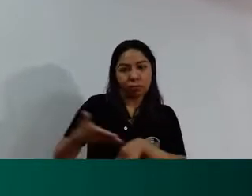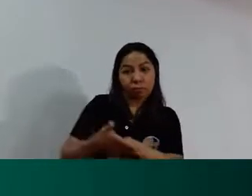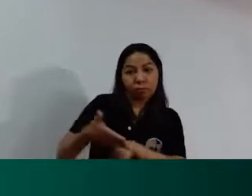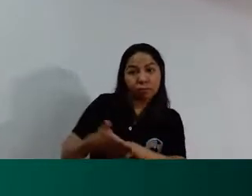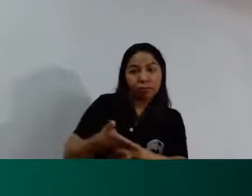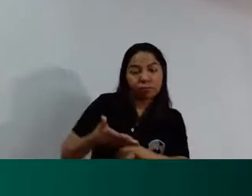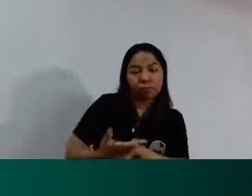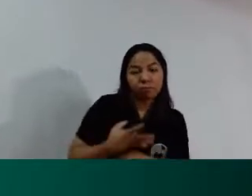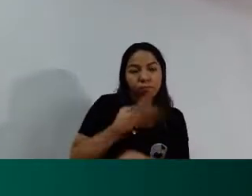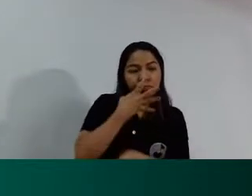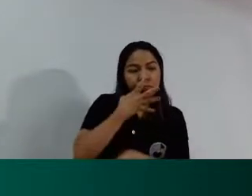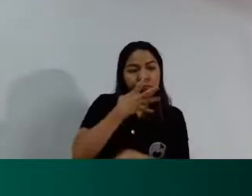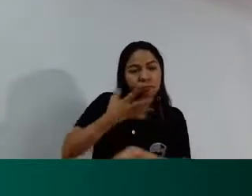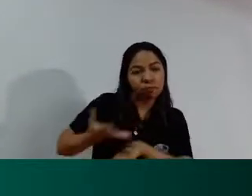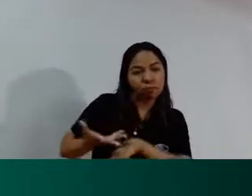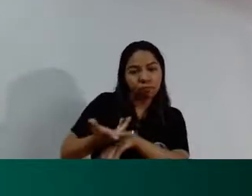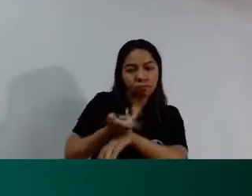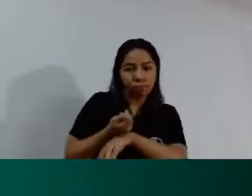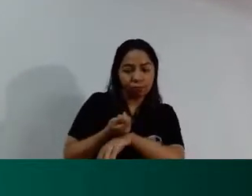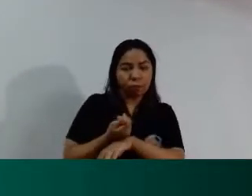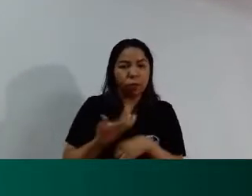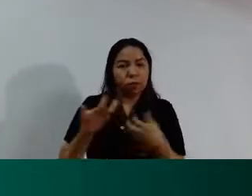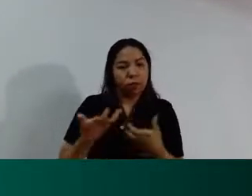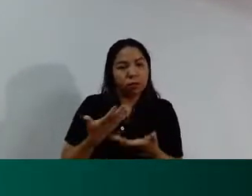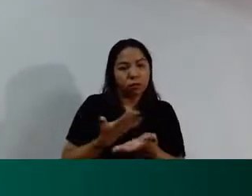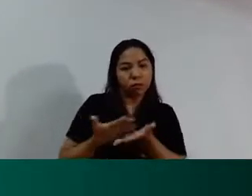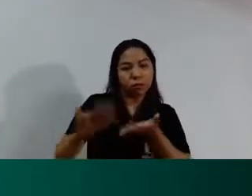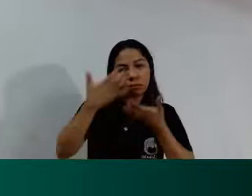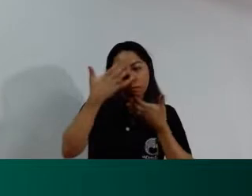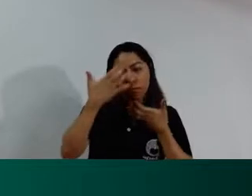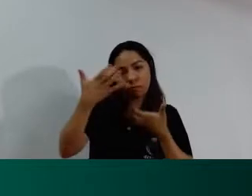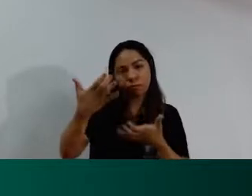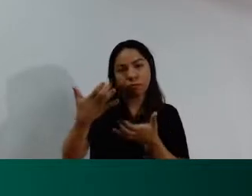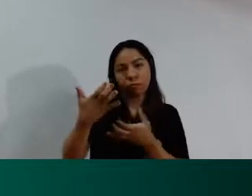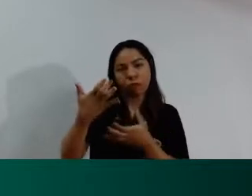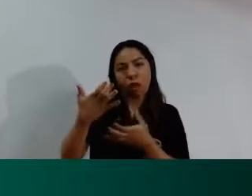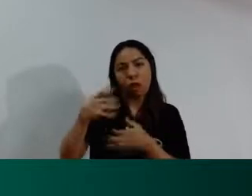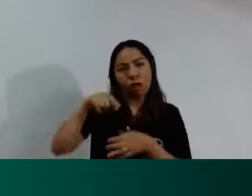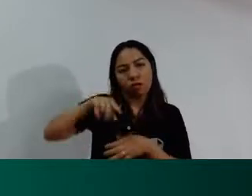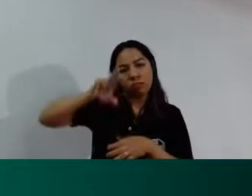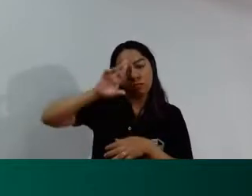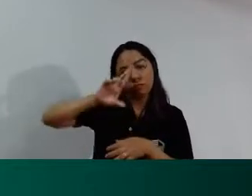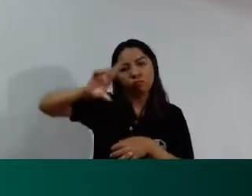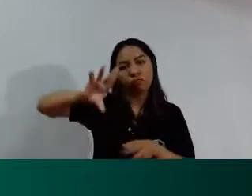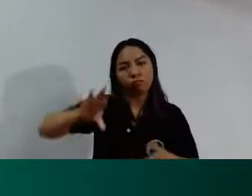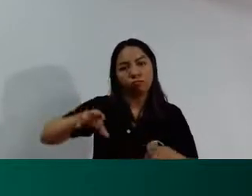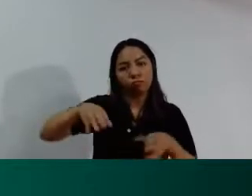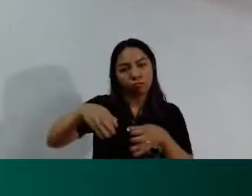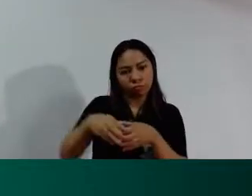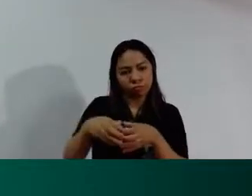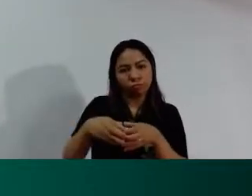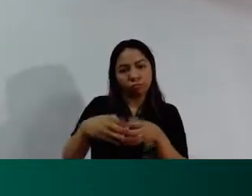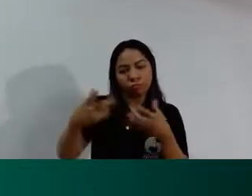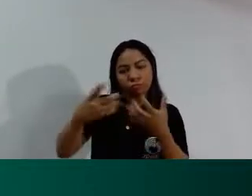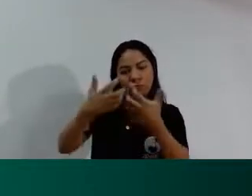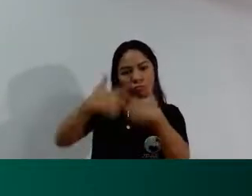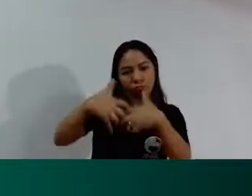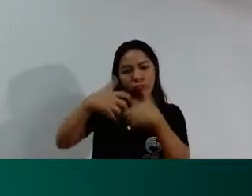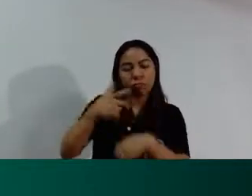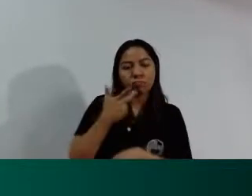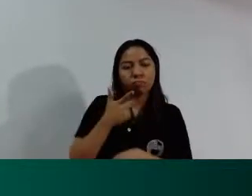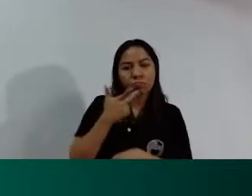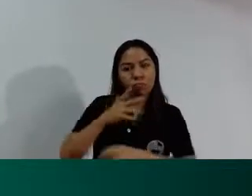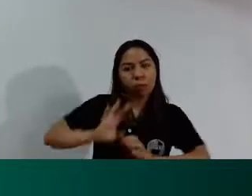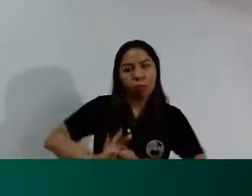evento veio até aqui então queria começar agradecendo a direção do campus Fortaleza que permitiu que a gente realizasse essa